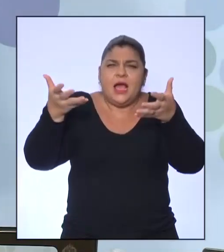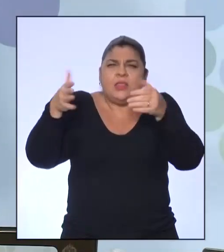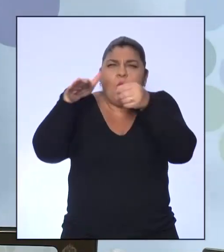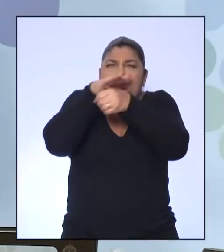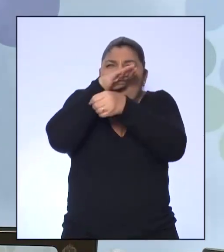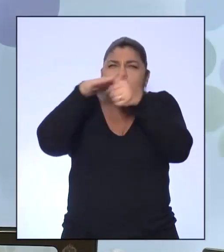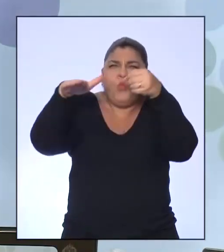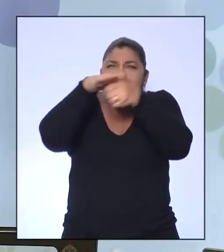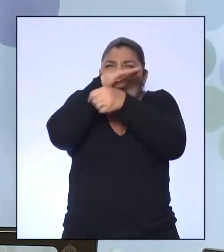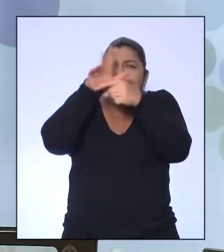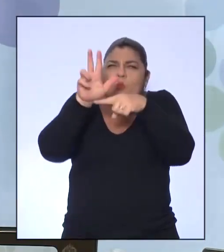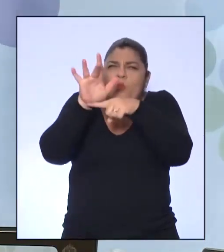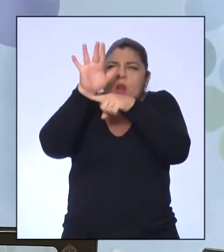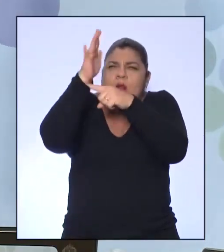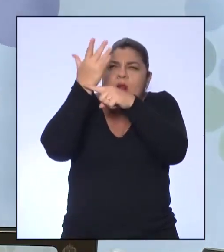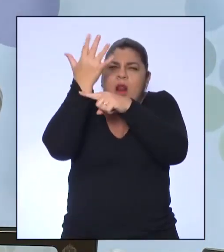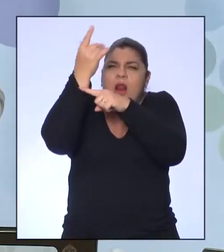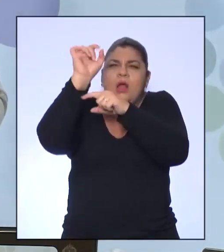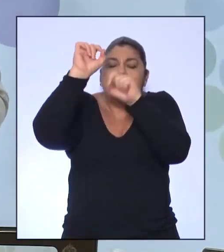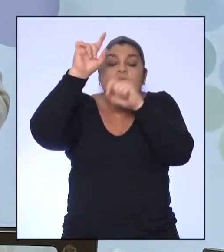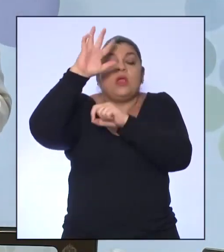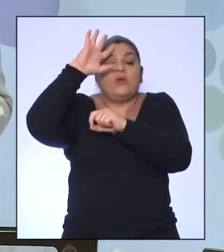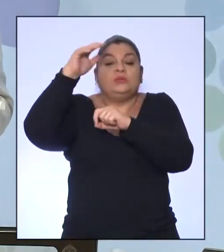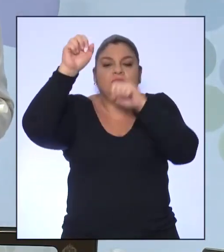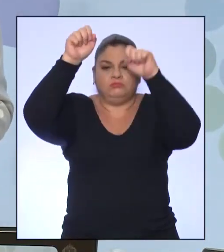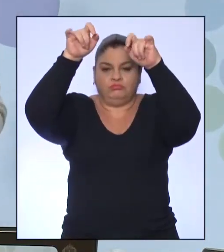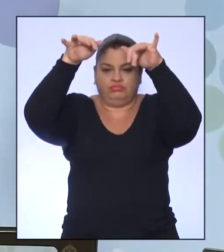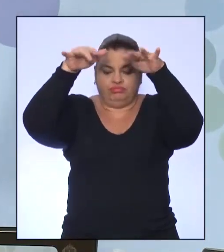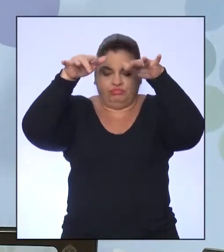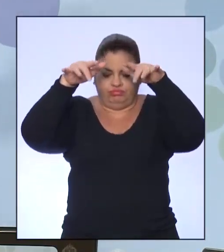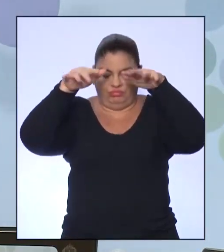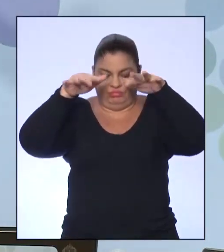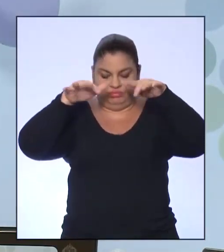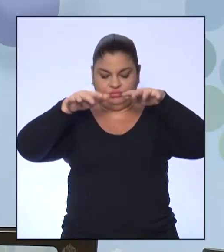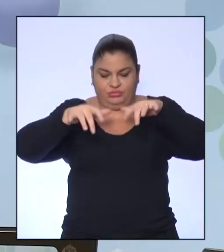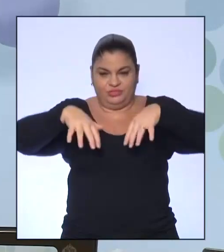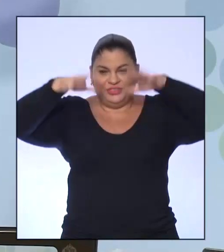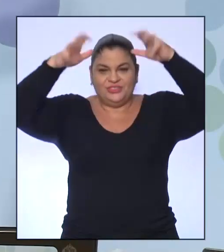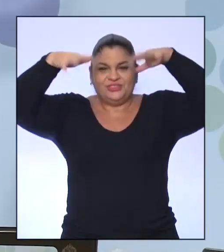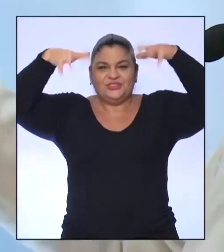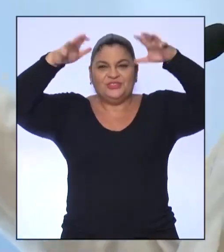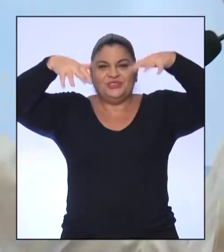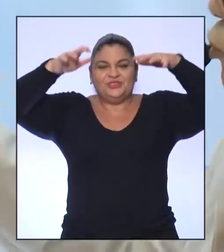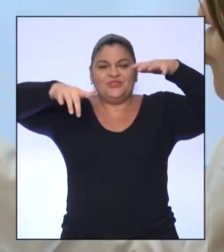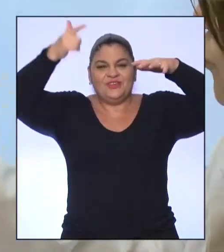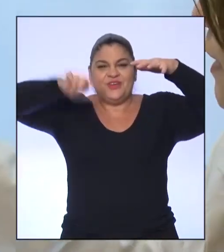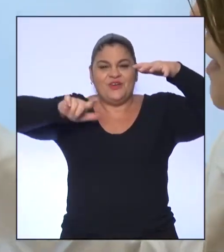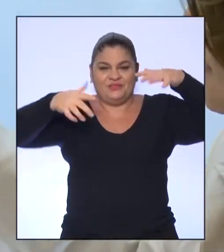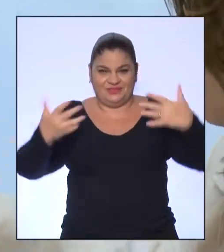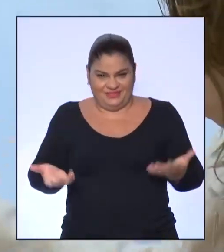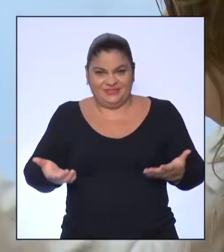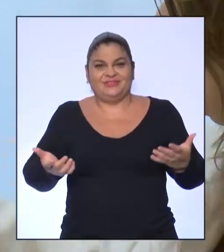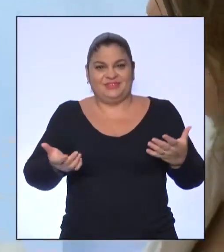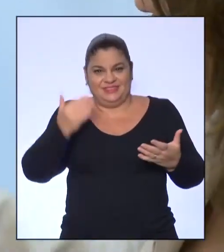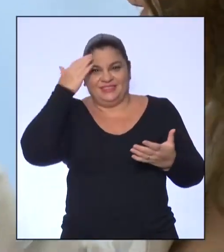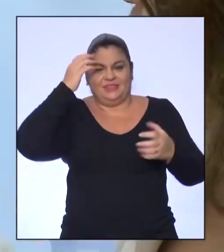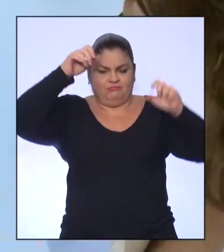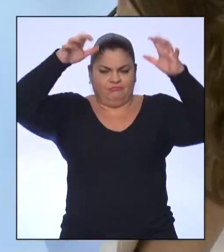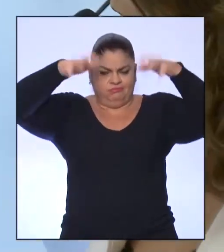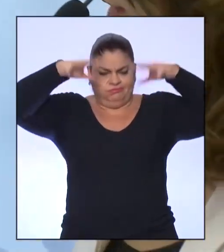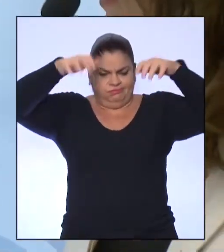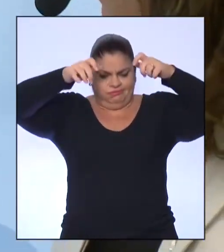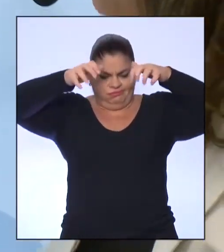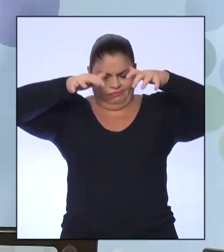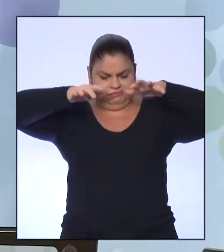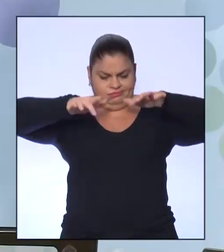O que acontece? Ela cai, né, de novo em forma de chuva. Aí eu venho de novo, tenho chuva descendo em